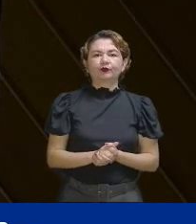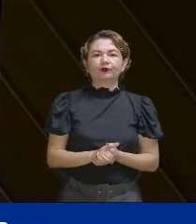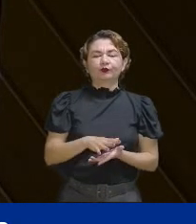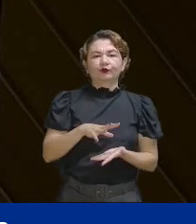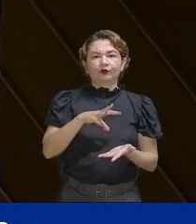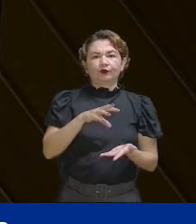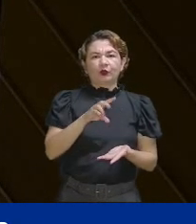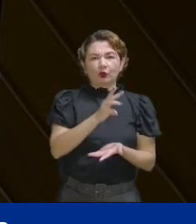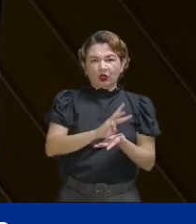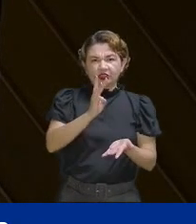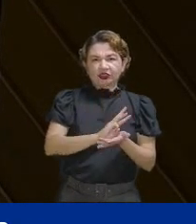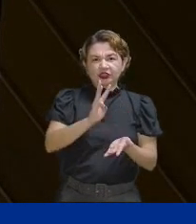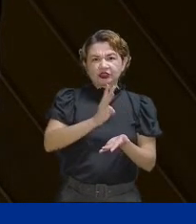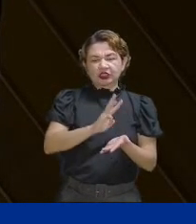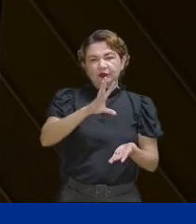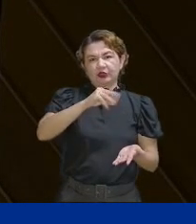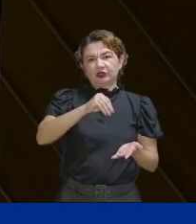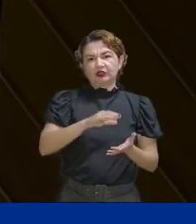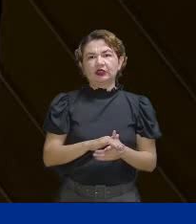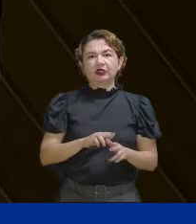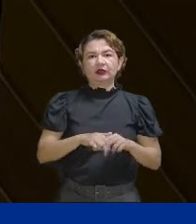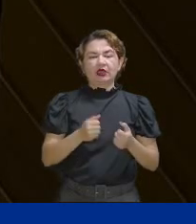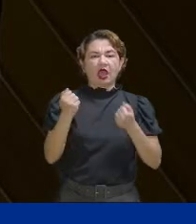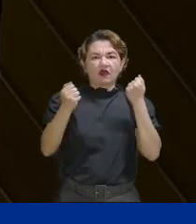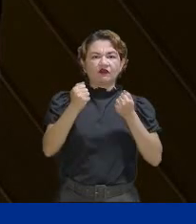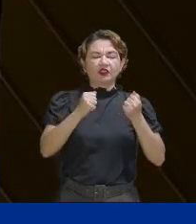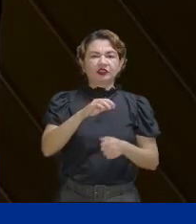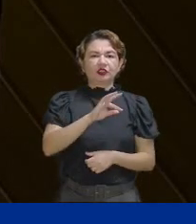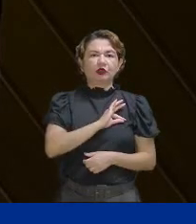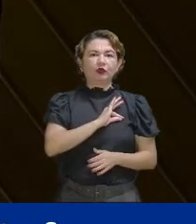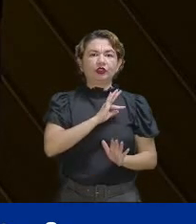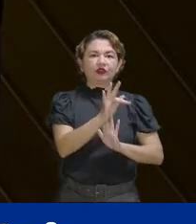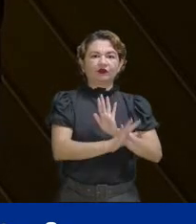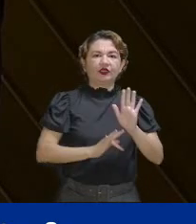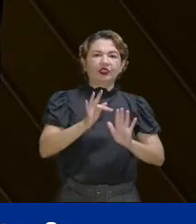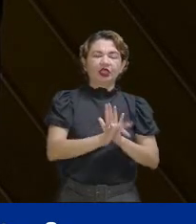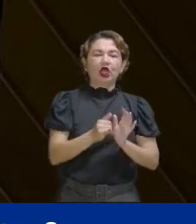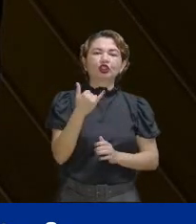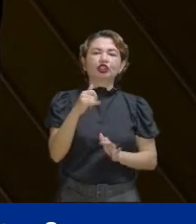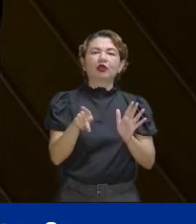mensagens oriundas do relatório de análise da Polícia Federal no aparelho celular de